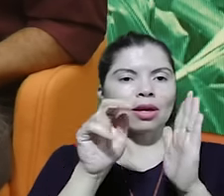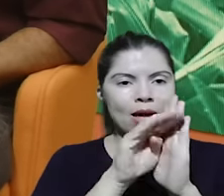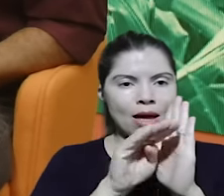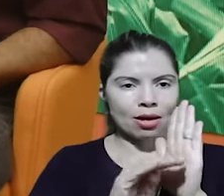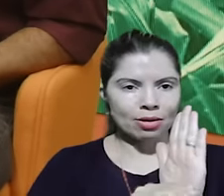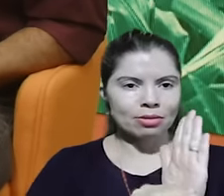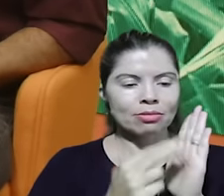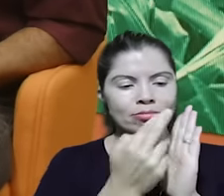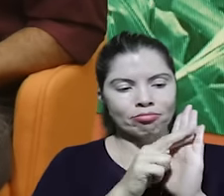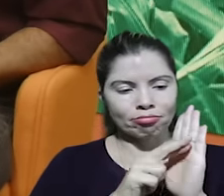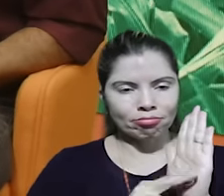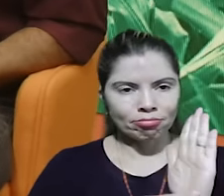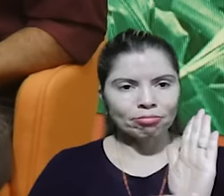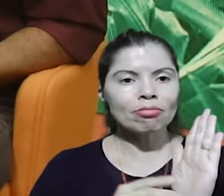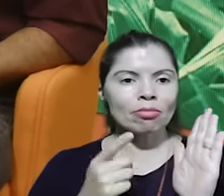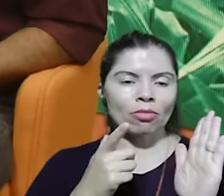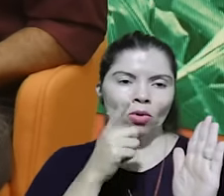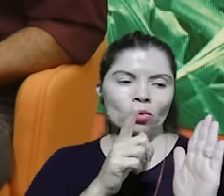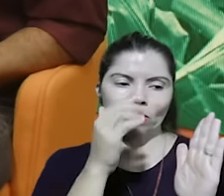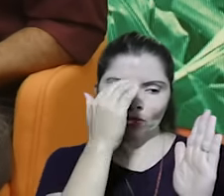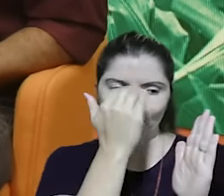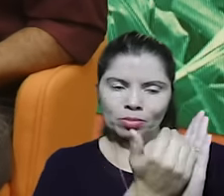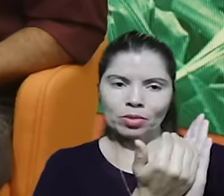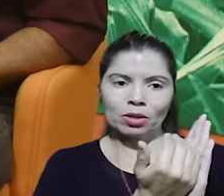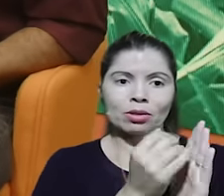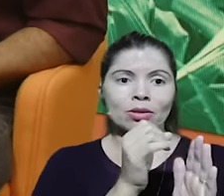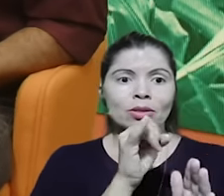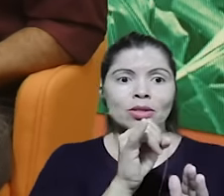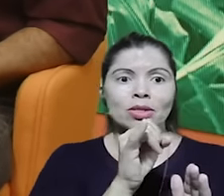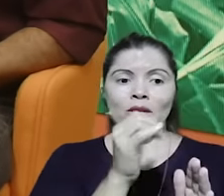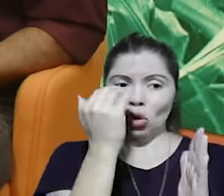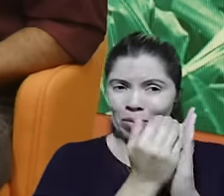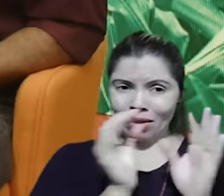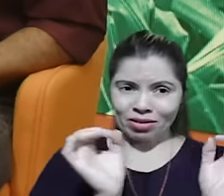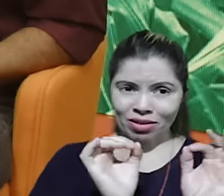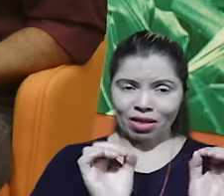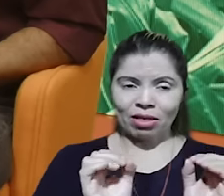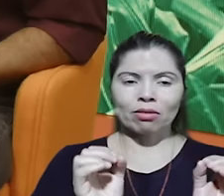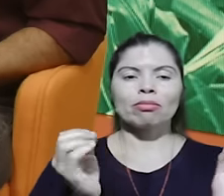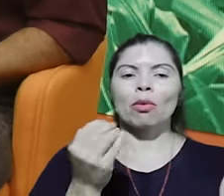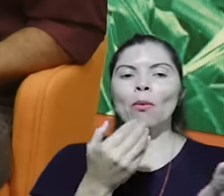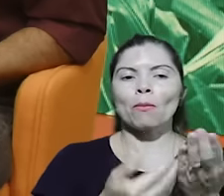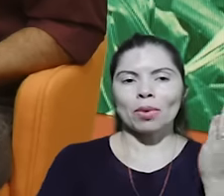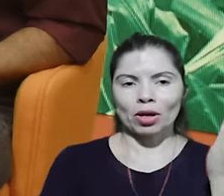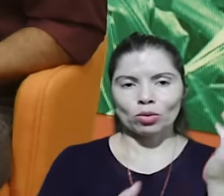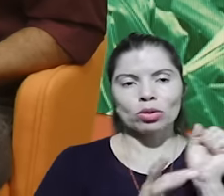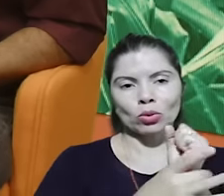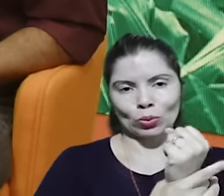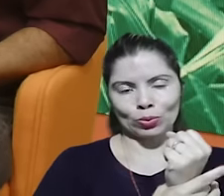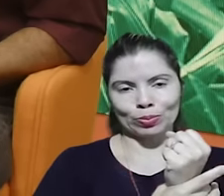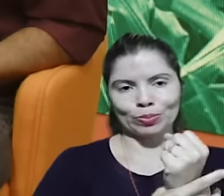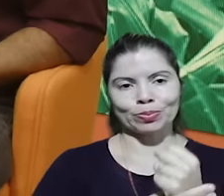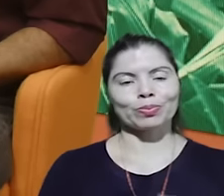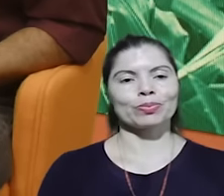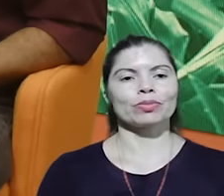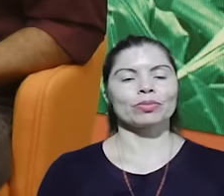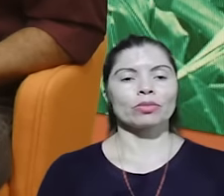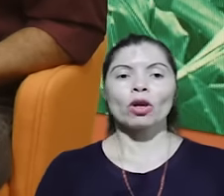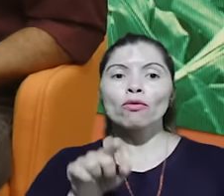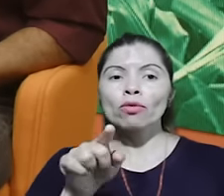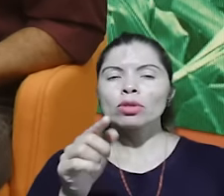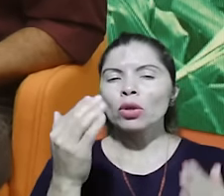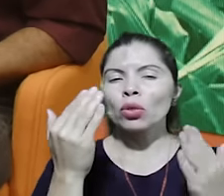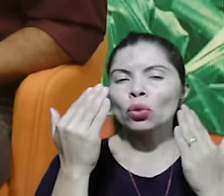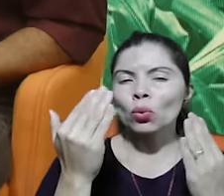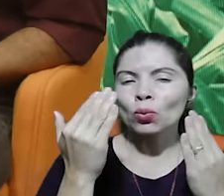segurada especial então assim claro eu perco Mas eu continuo como empresário então importante assim você que tá na dúvida vale a